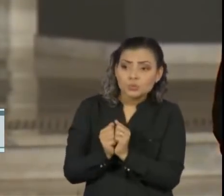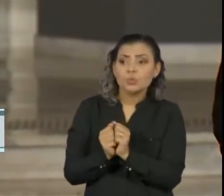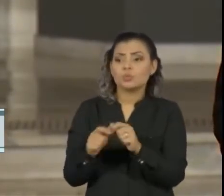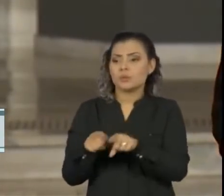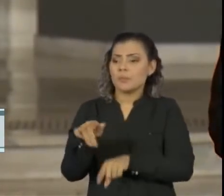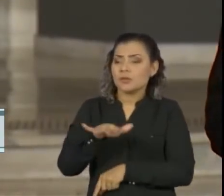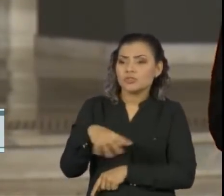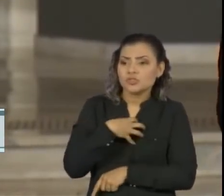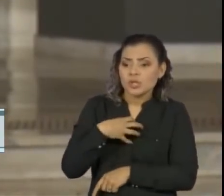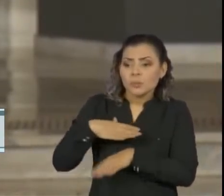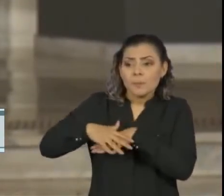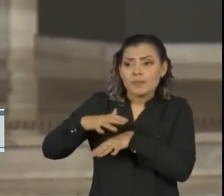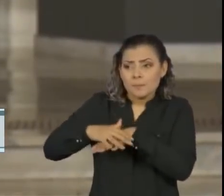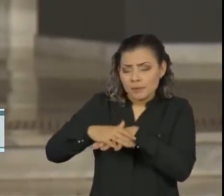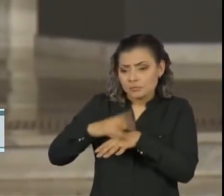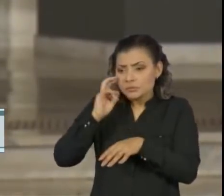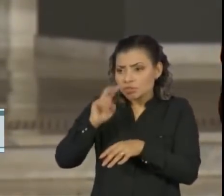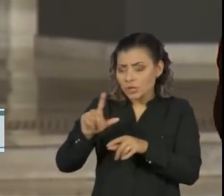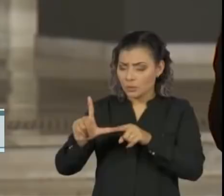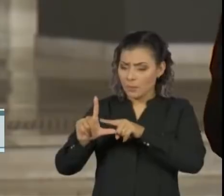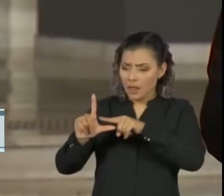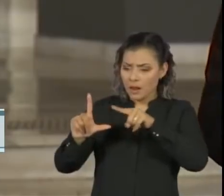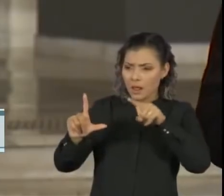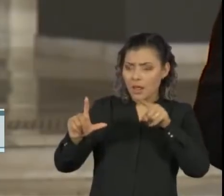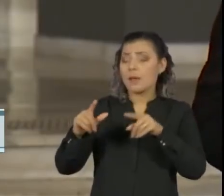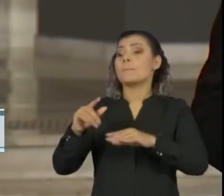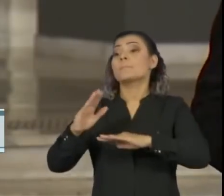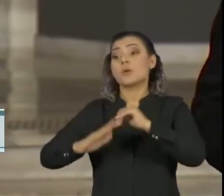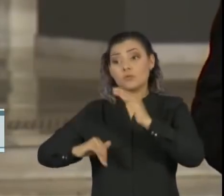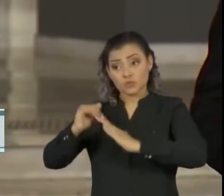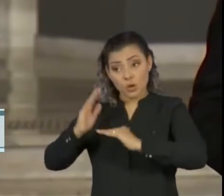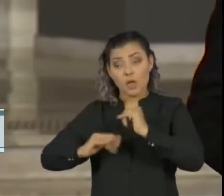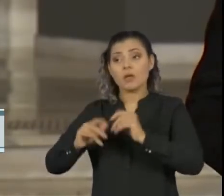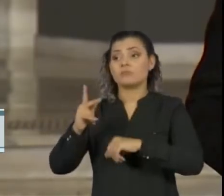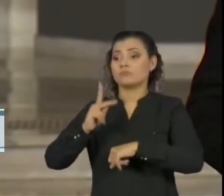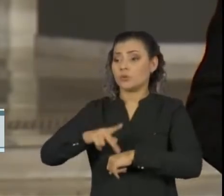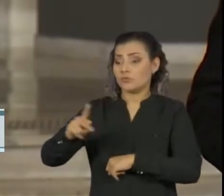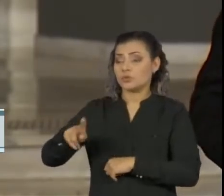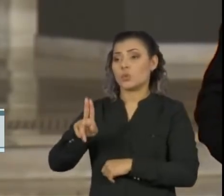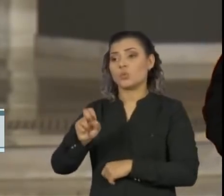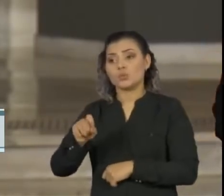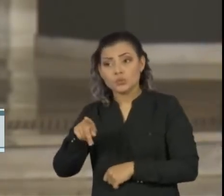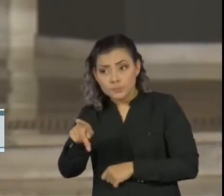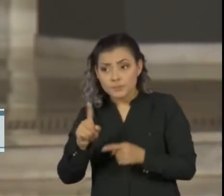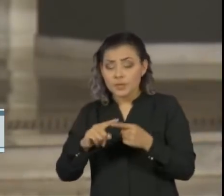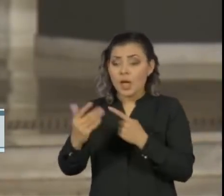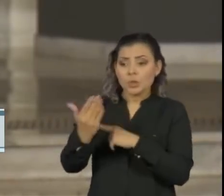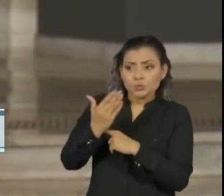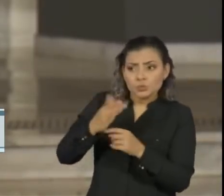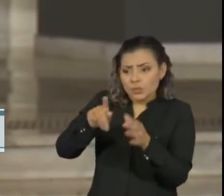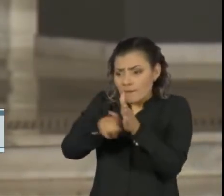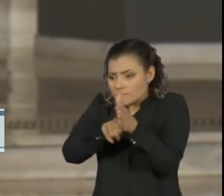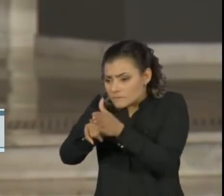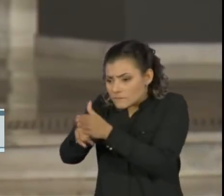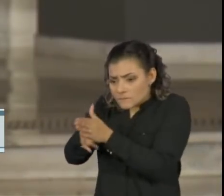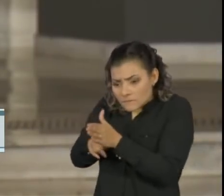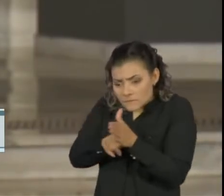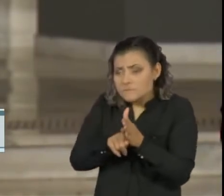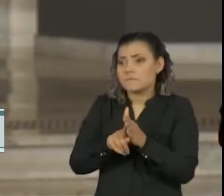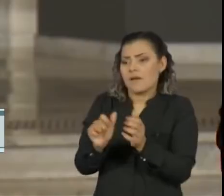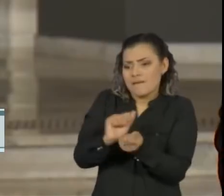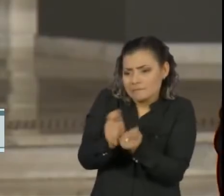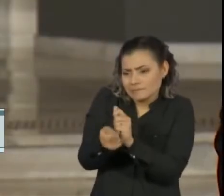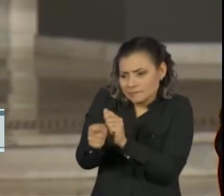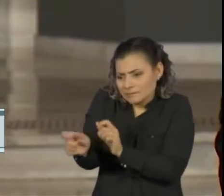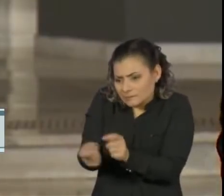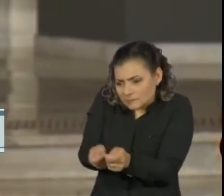esse modelo matemático, também por professores da Universidade de São Paulo, e ela vem sendo muito bem